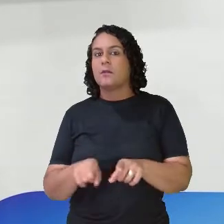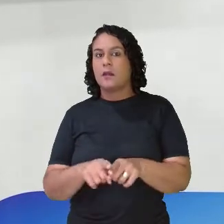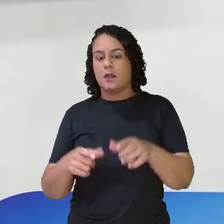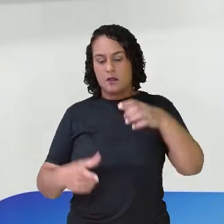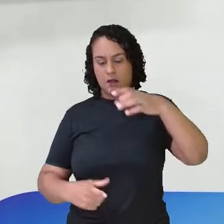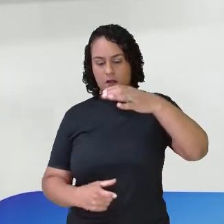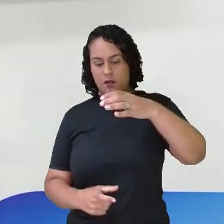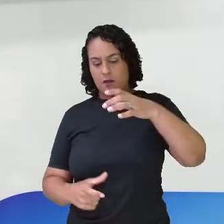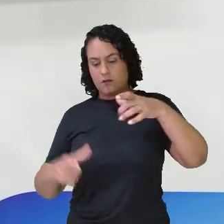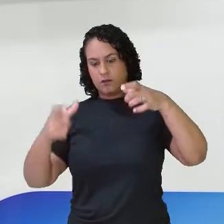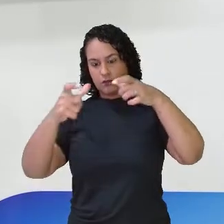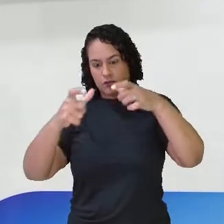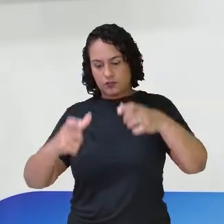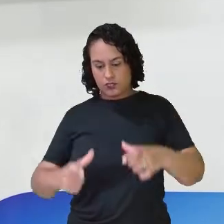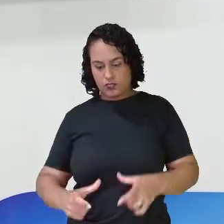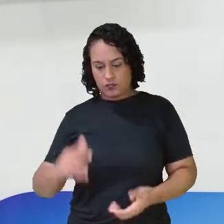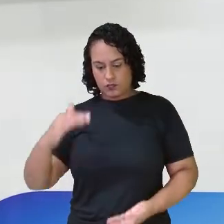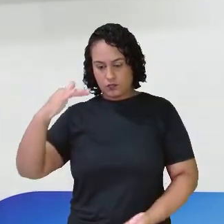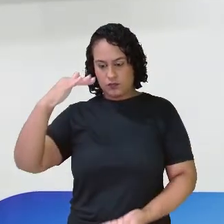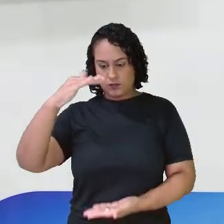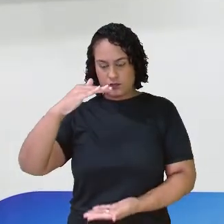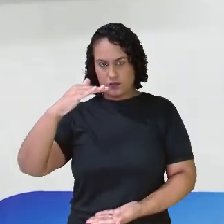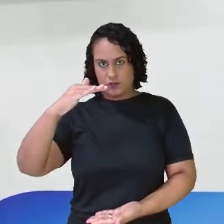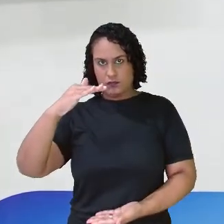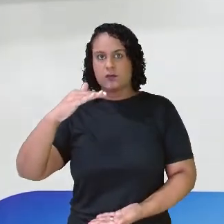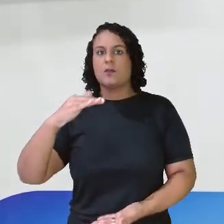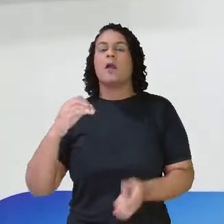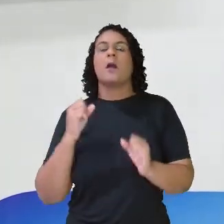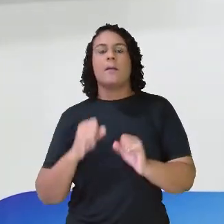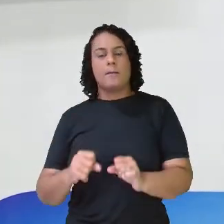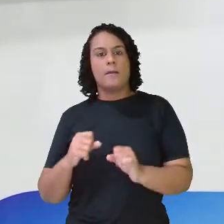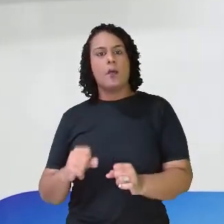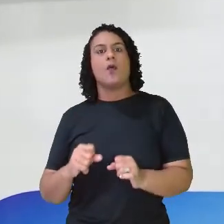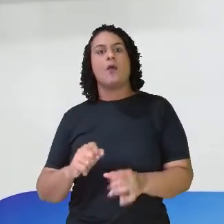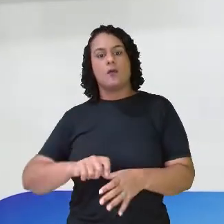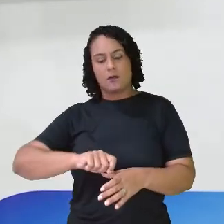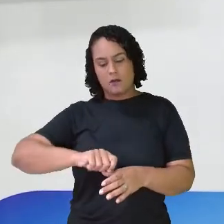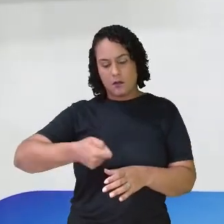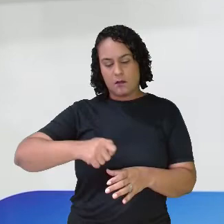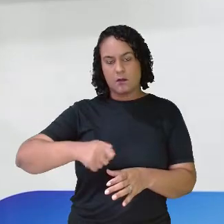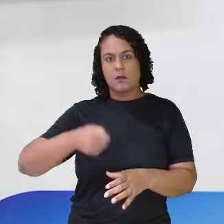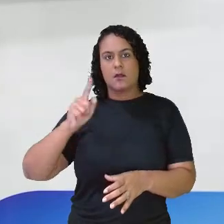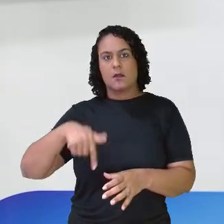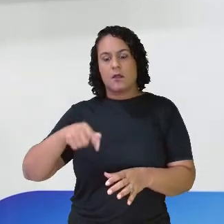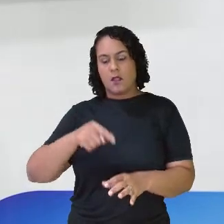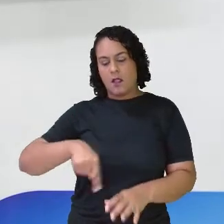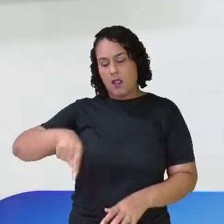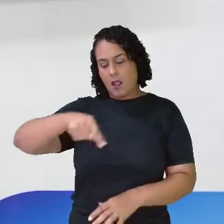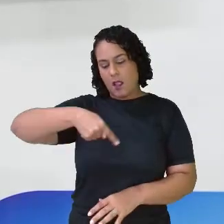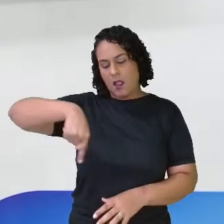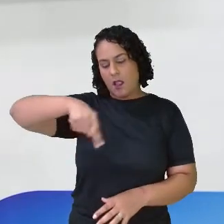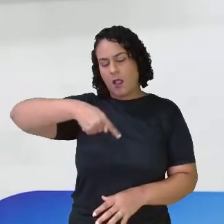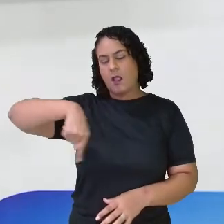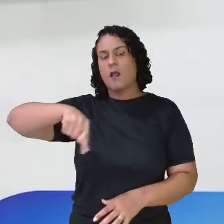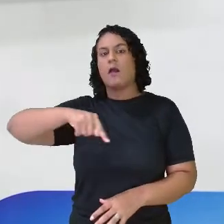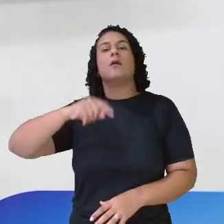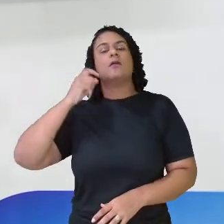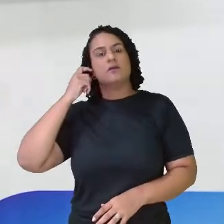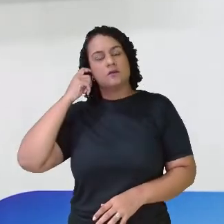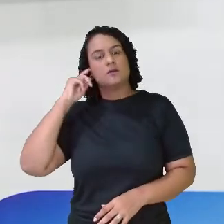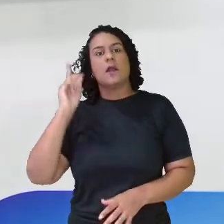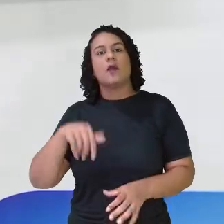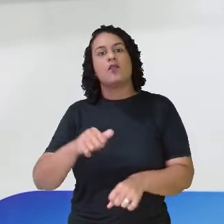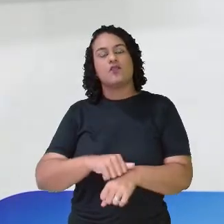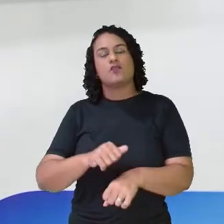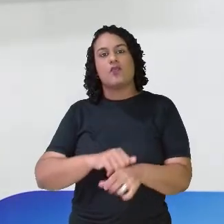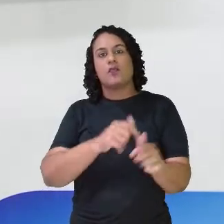cilindro, que aí a gente pode falar da latinha, né? Que é um corpo arredondado, né? É um sólido geométrico